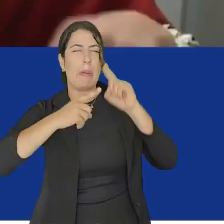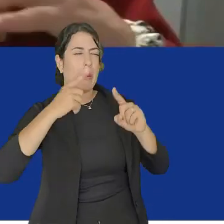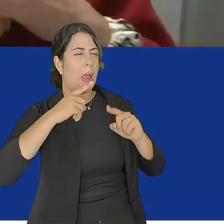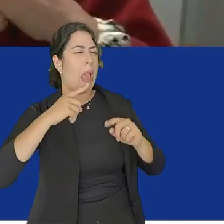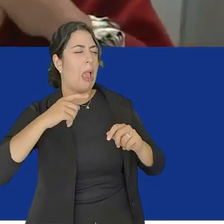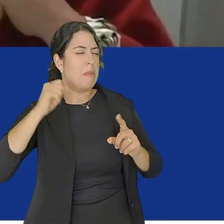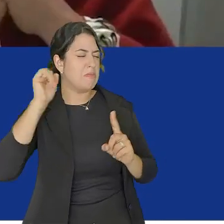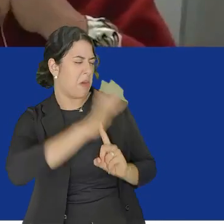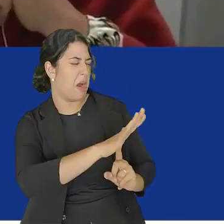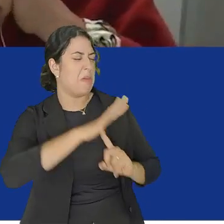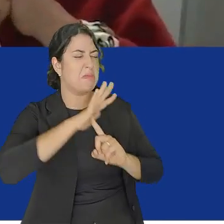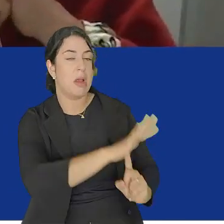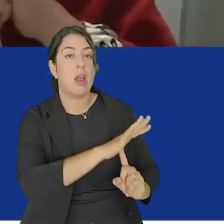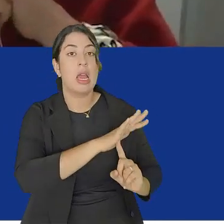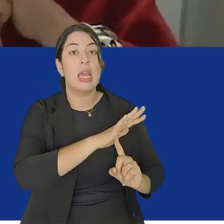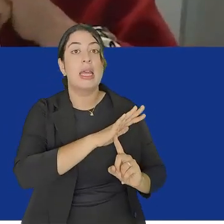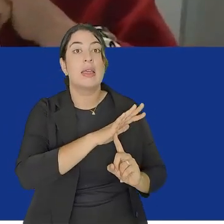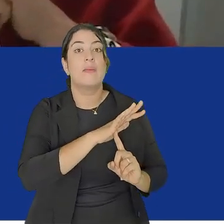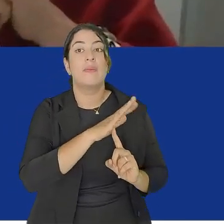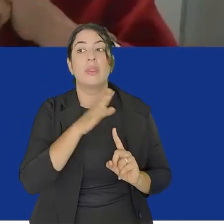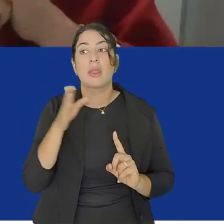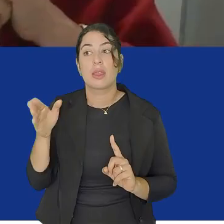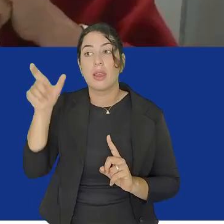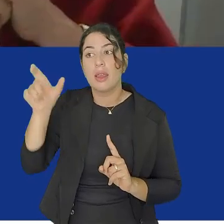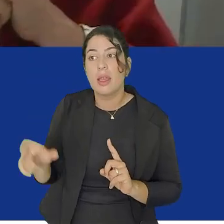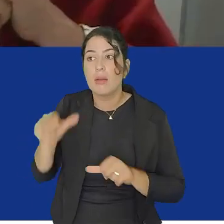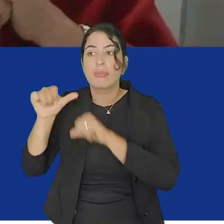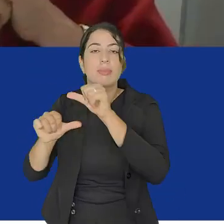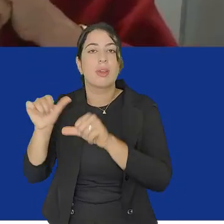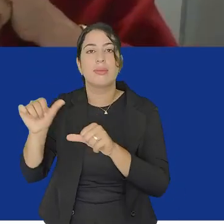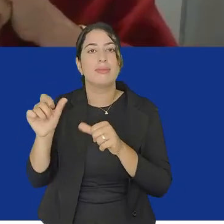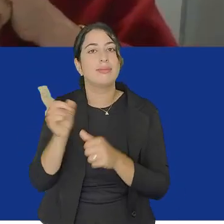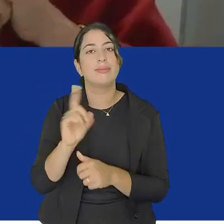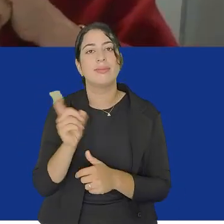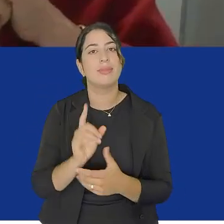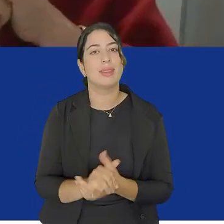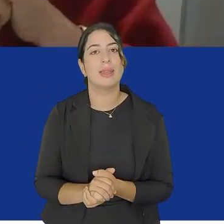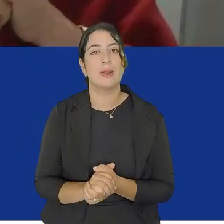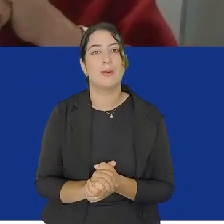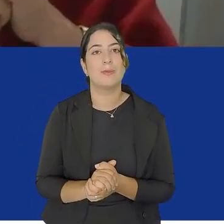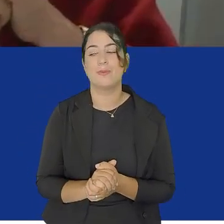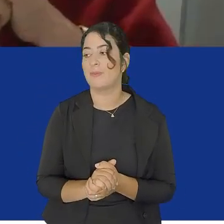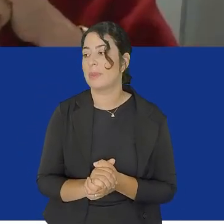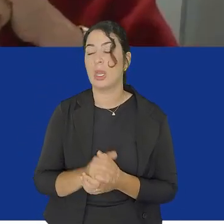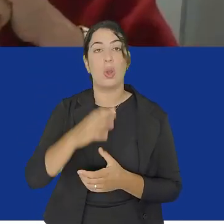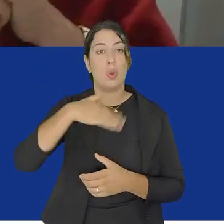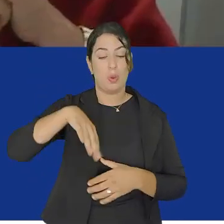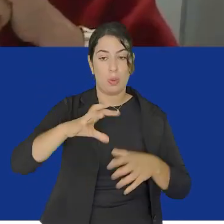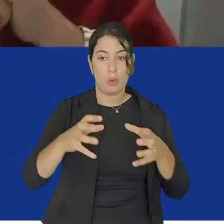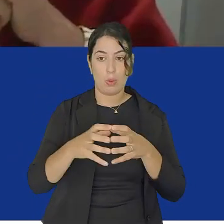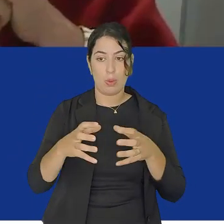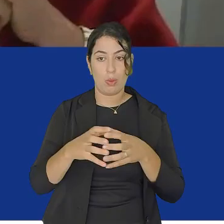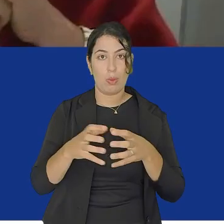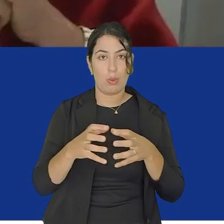acabam continuando nesse contexto de trabalho, a equipe, muitas vezes, que vivenciou tudo aquilo,